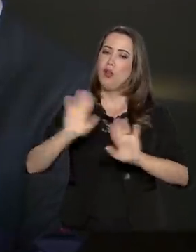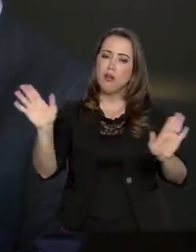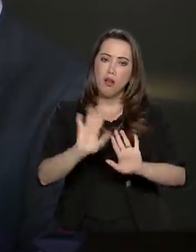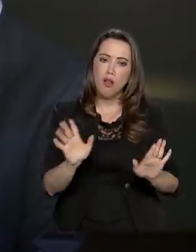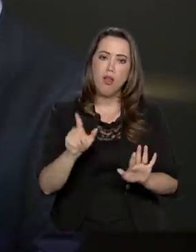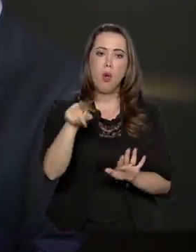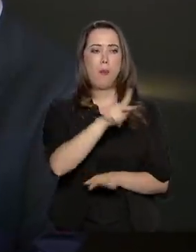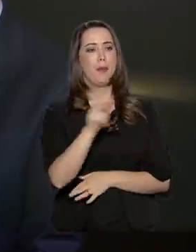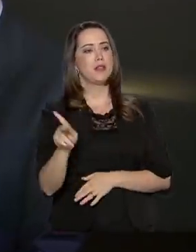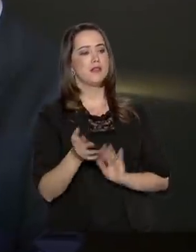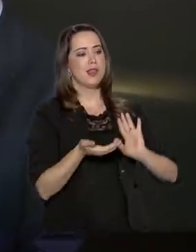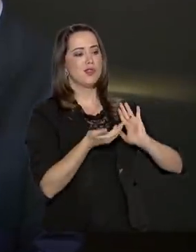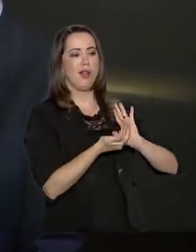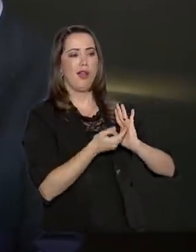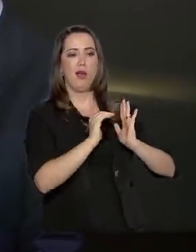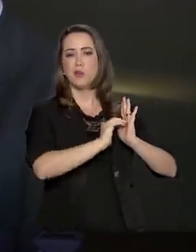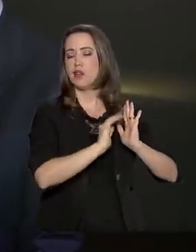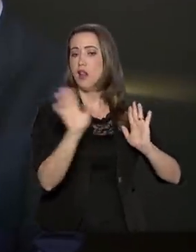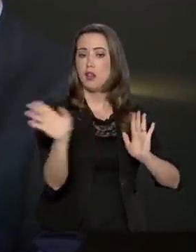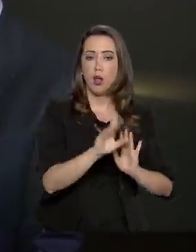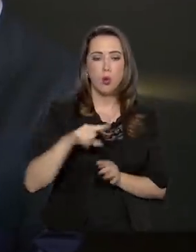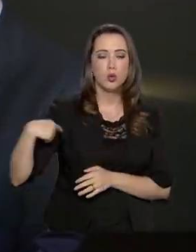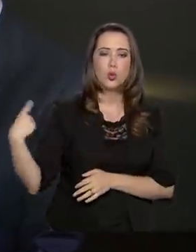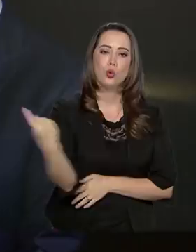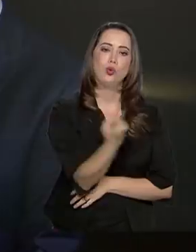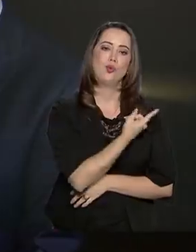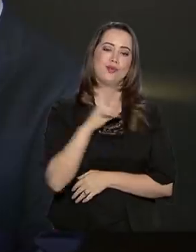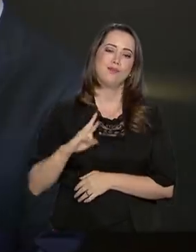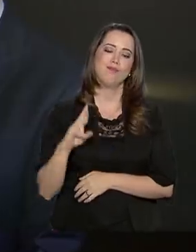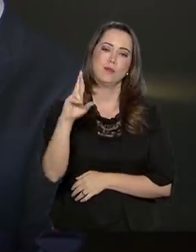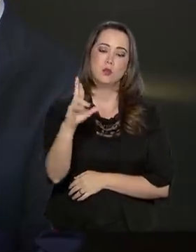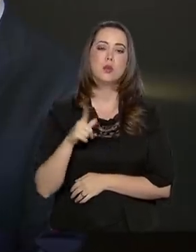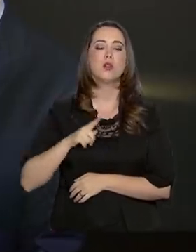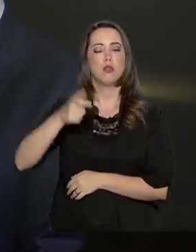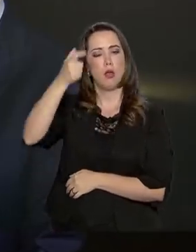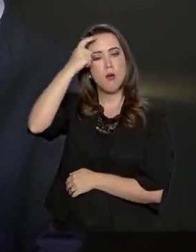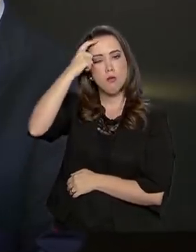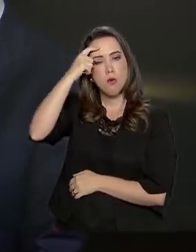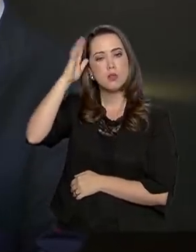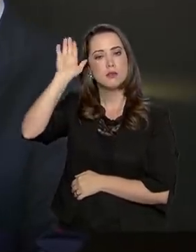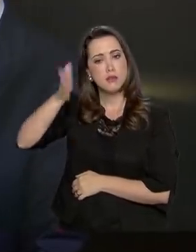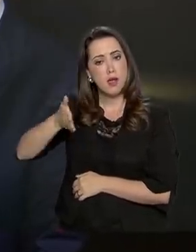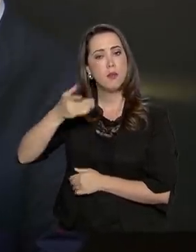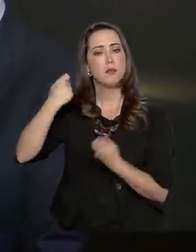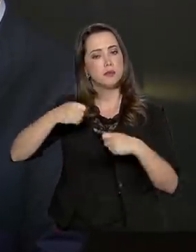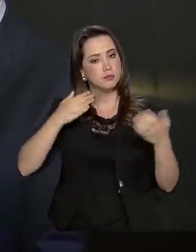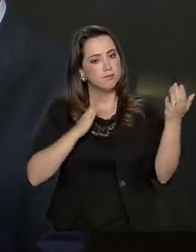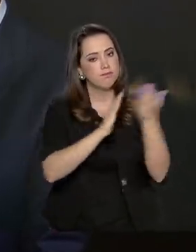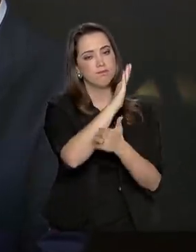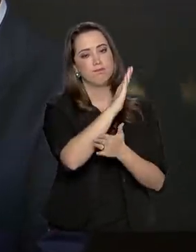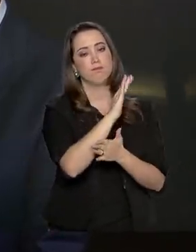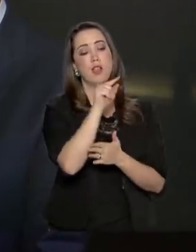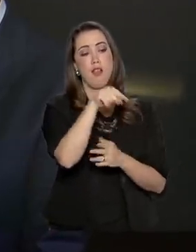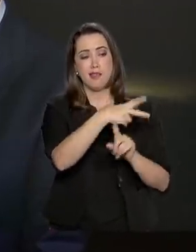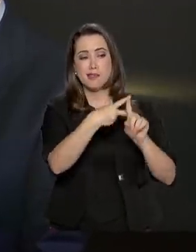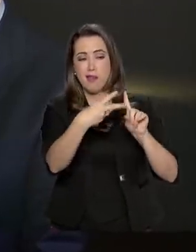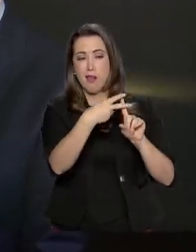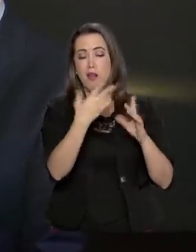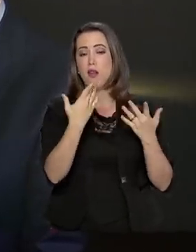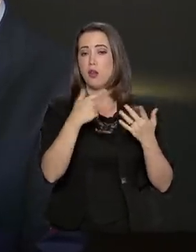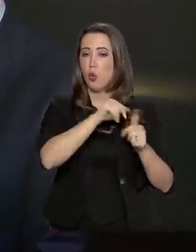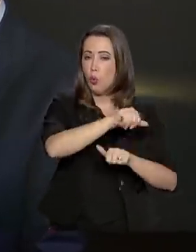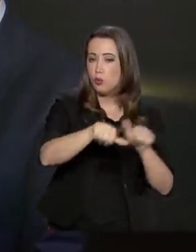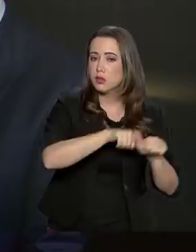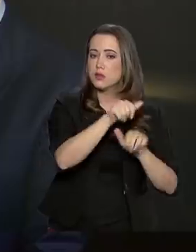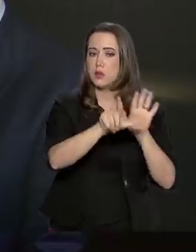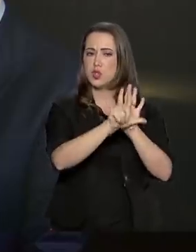do presidente da Câmara e do Senado, é de todos nós que temos consciência, aprovar essa e outras reformas